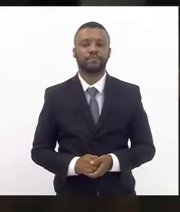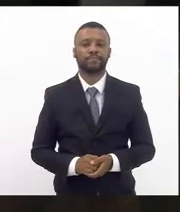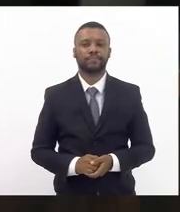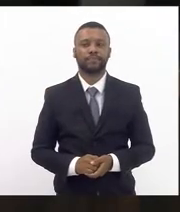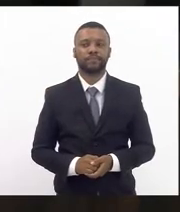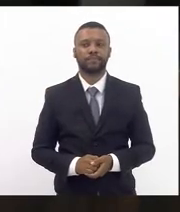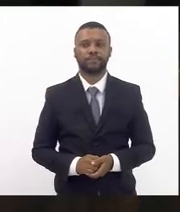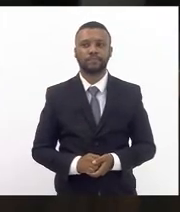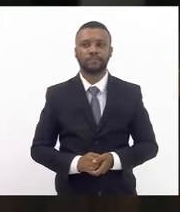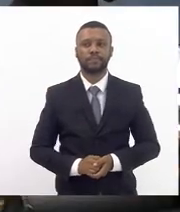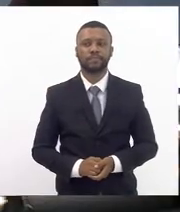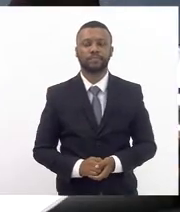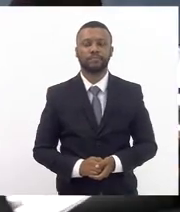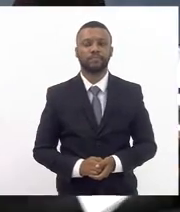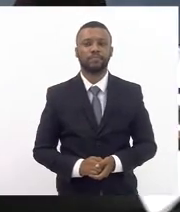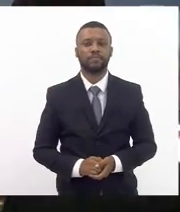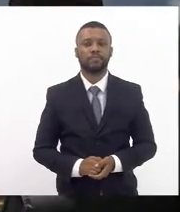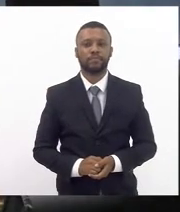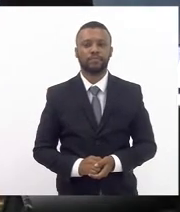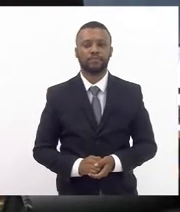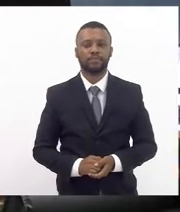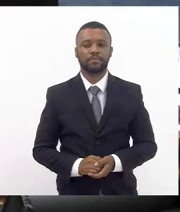Excelência.